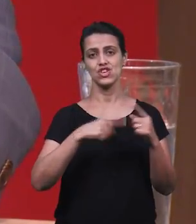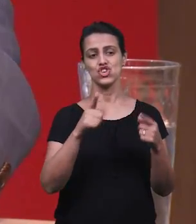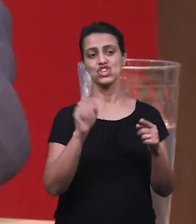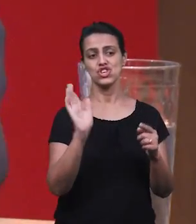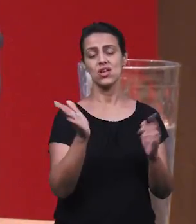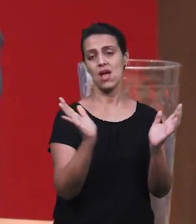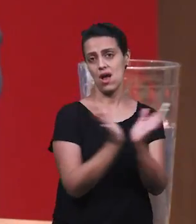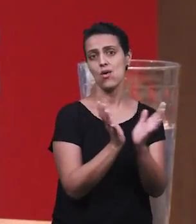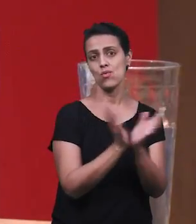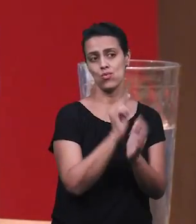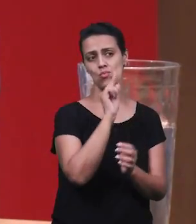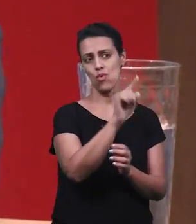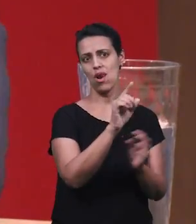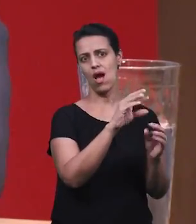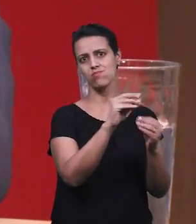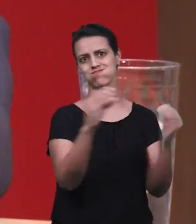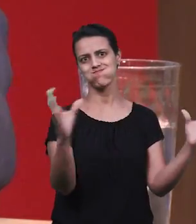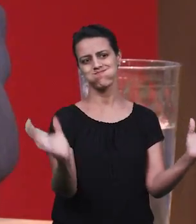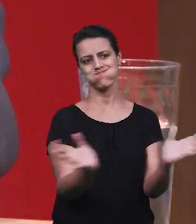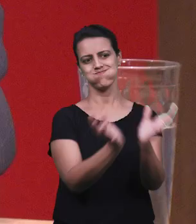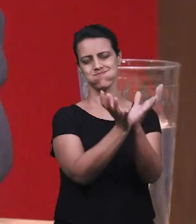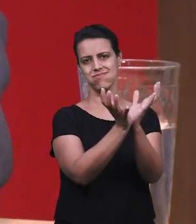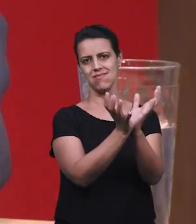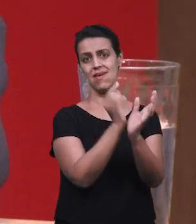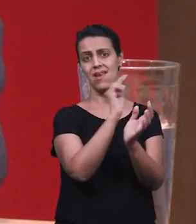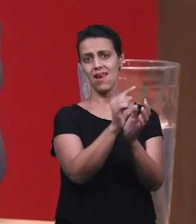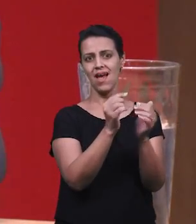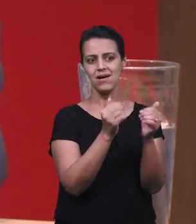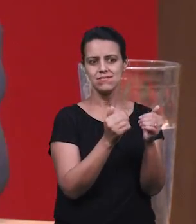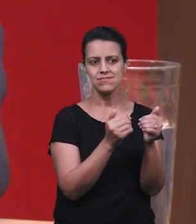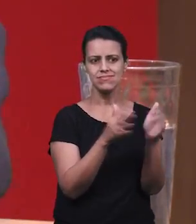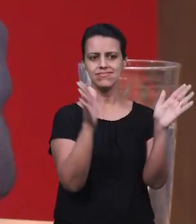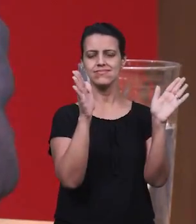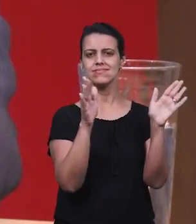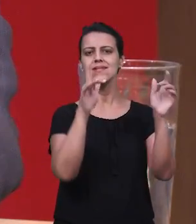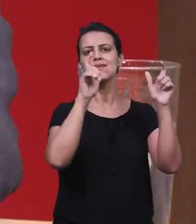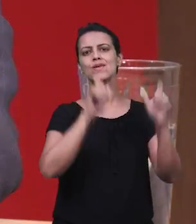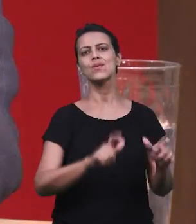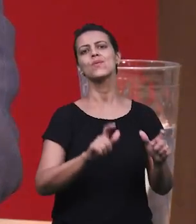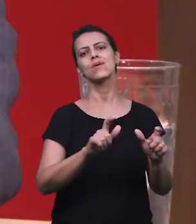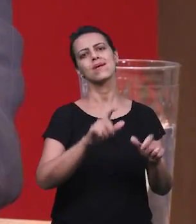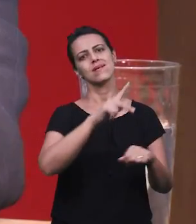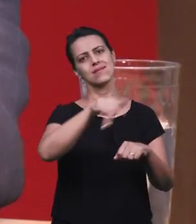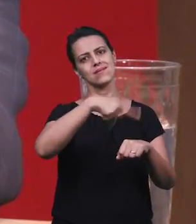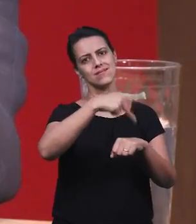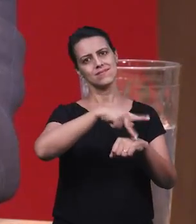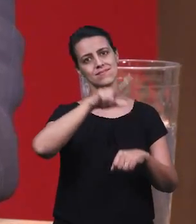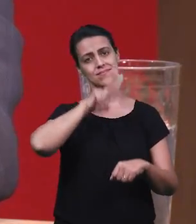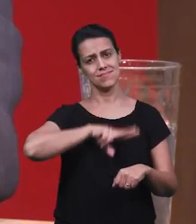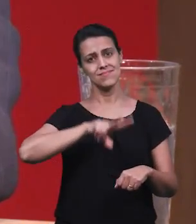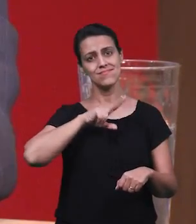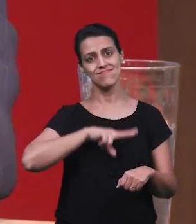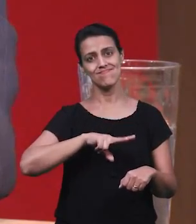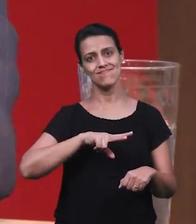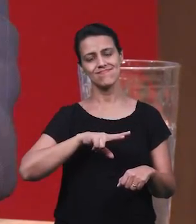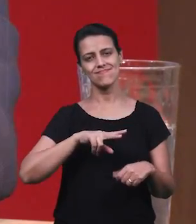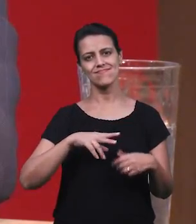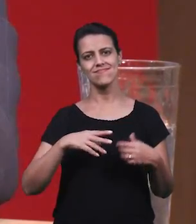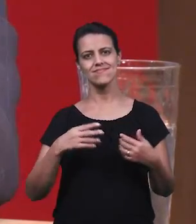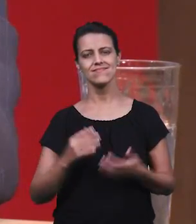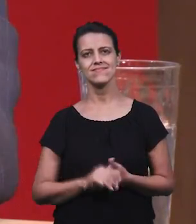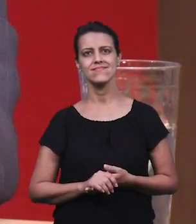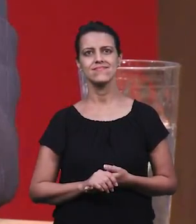grupinho também de Lisboa. Esse foi o nosso início em Portugal, que foi, na verdade,